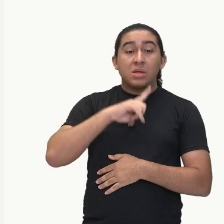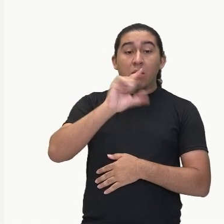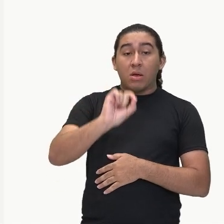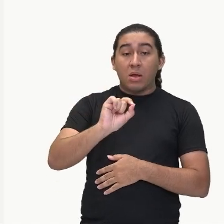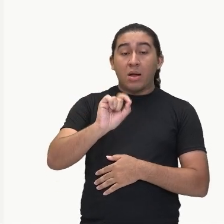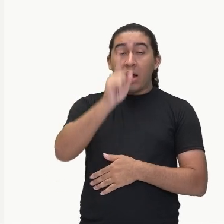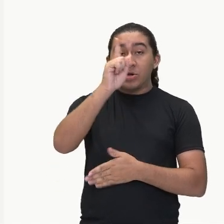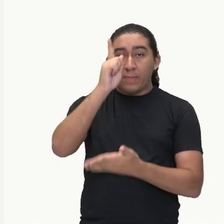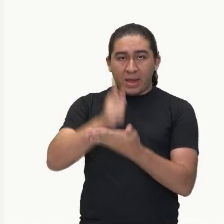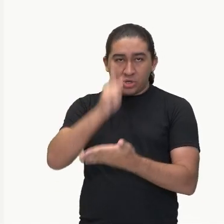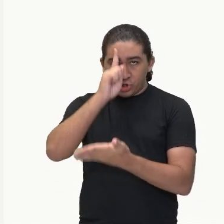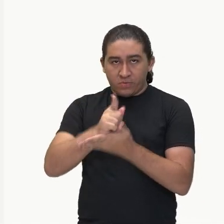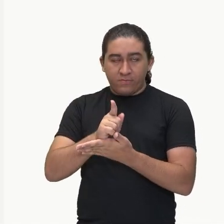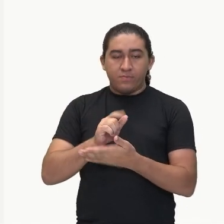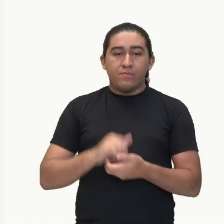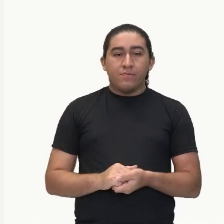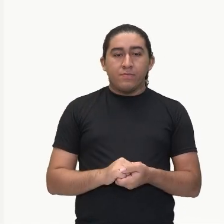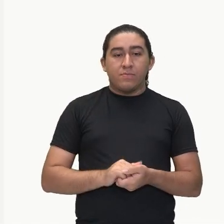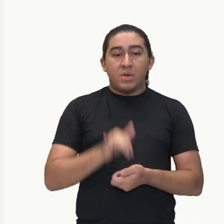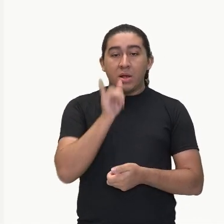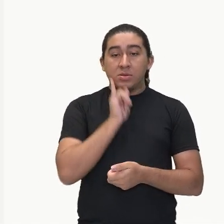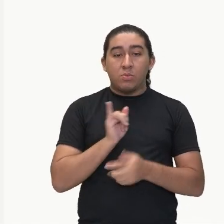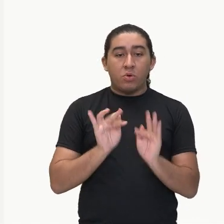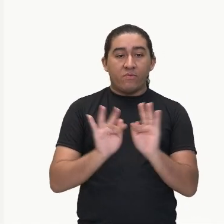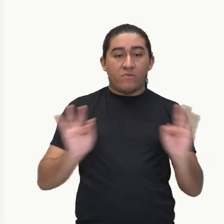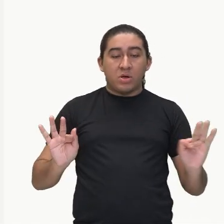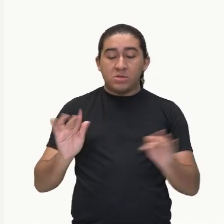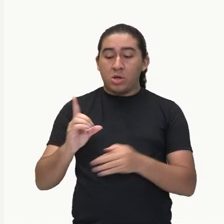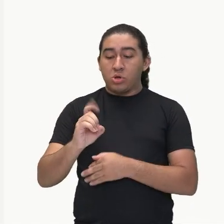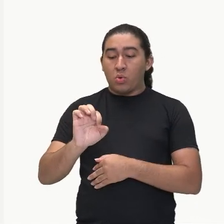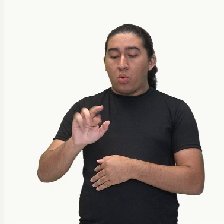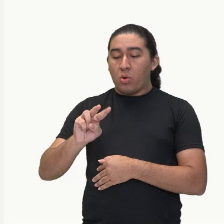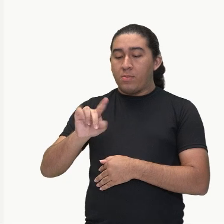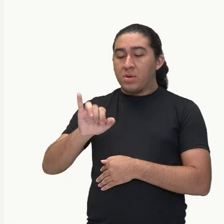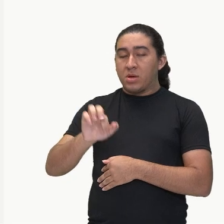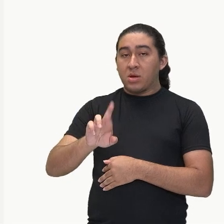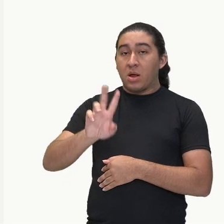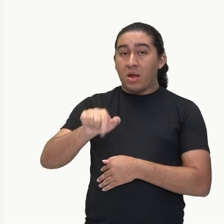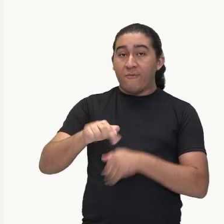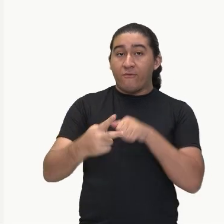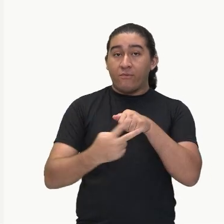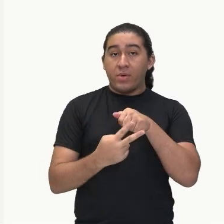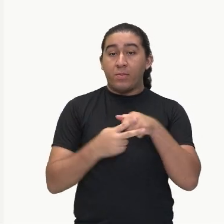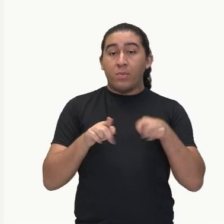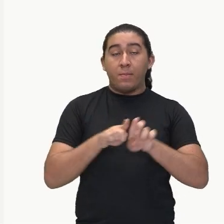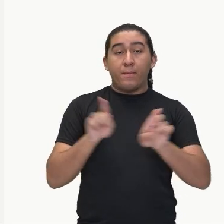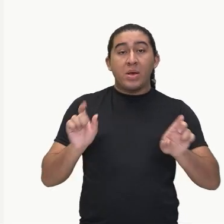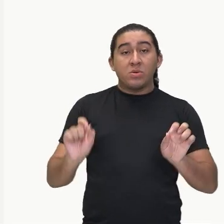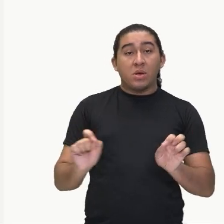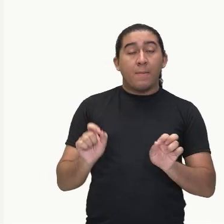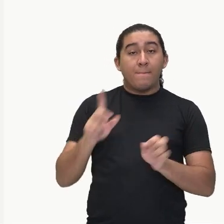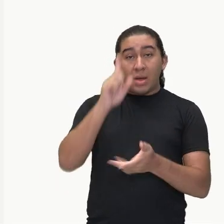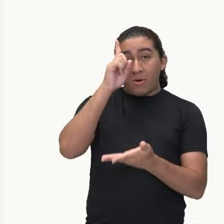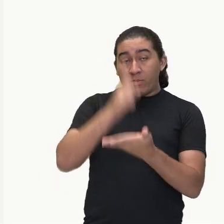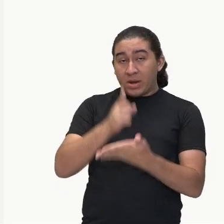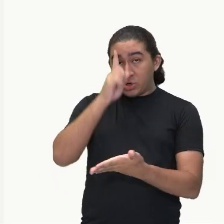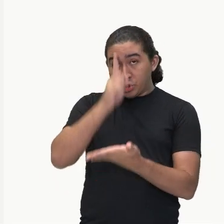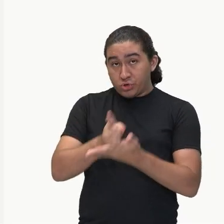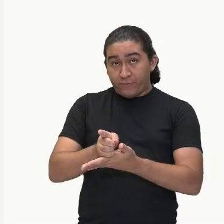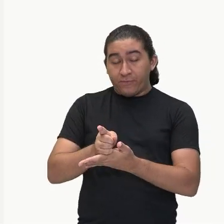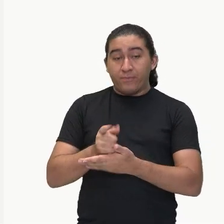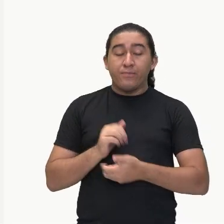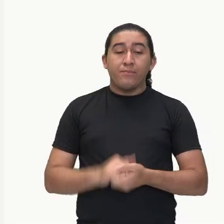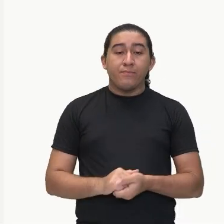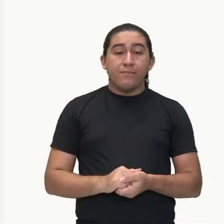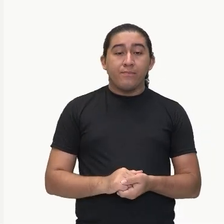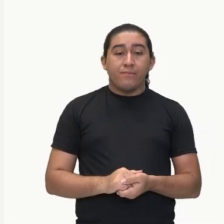Vá dormir. Aqui, dormir é verbo, mas aqui no caso ele está num valor de imperativo, verbo imperativo,